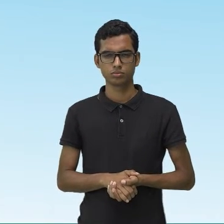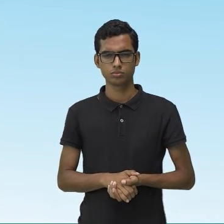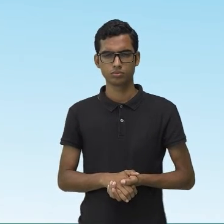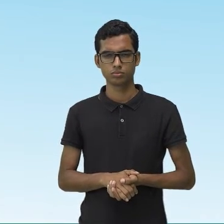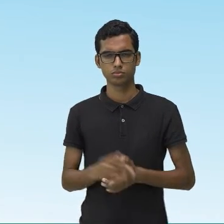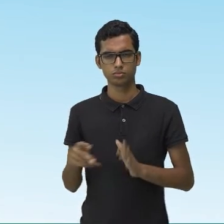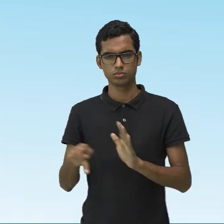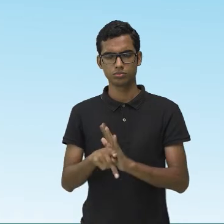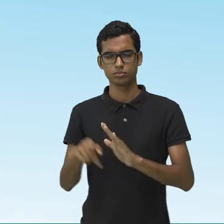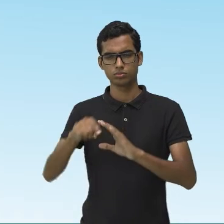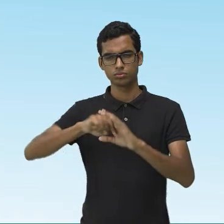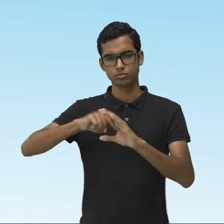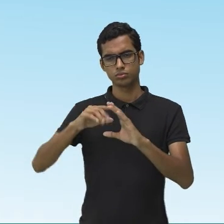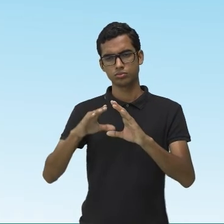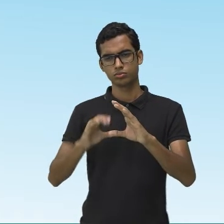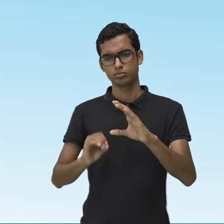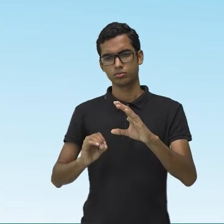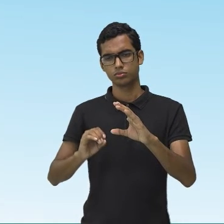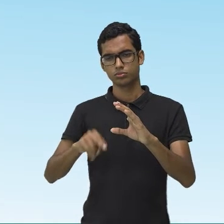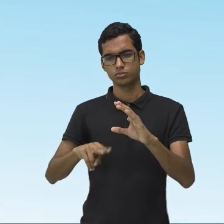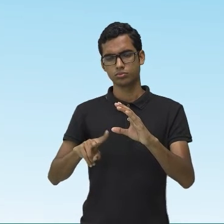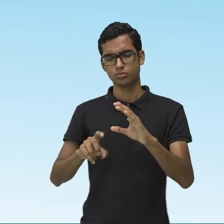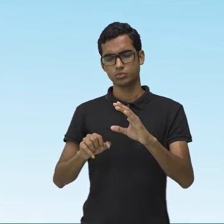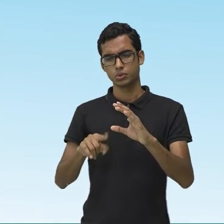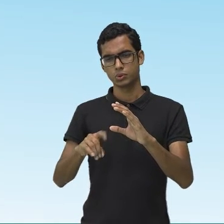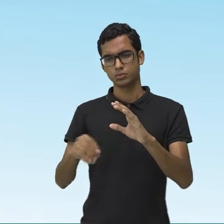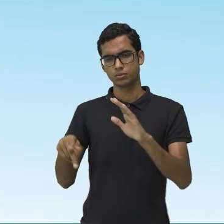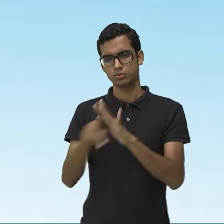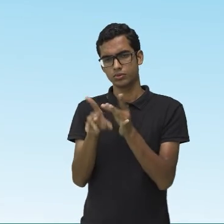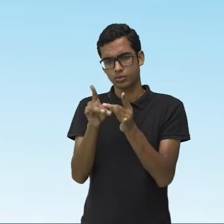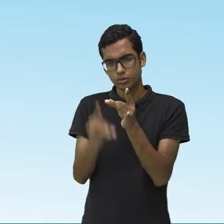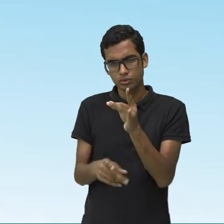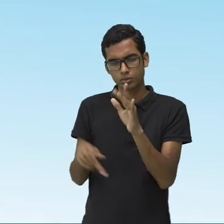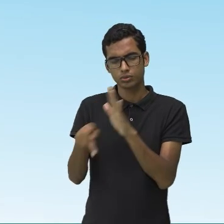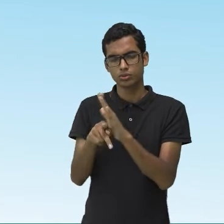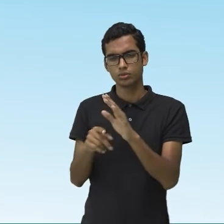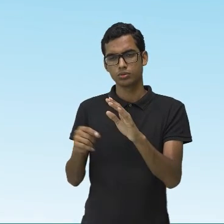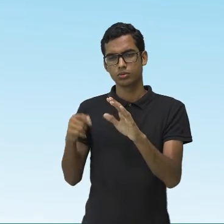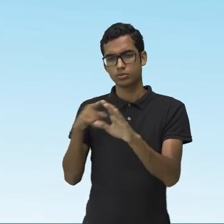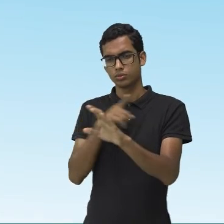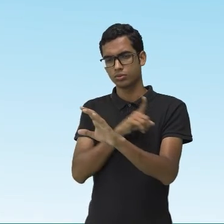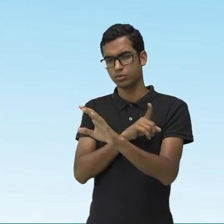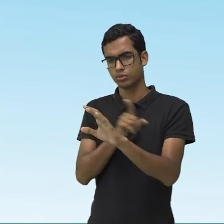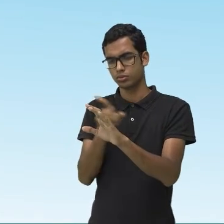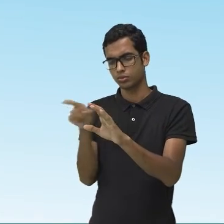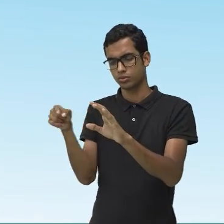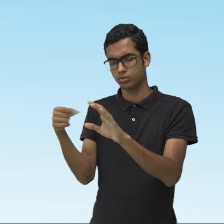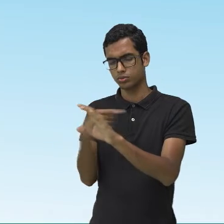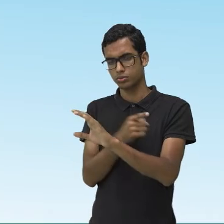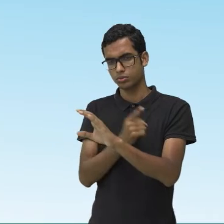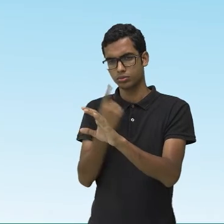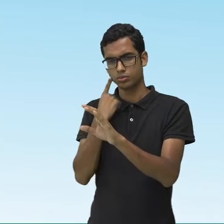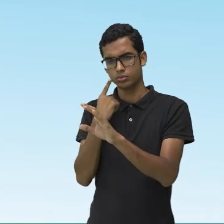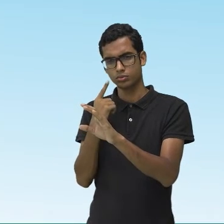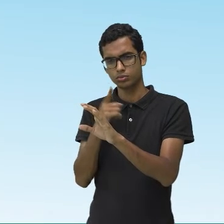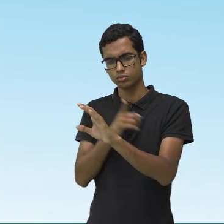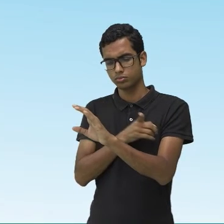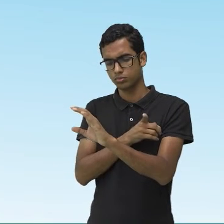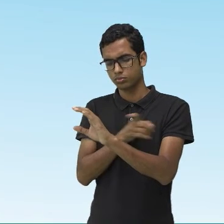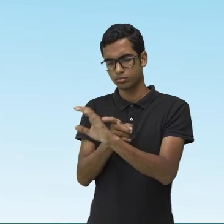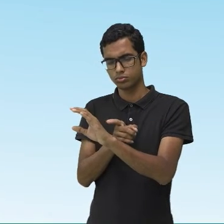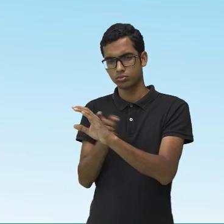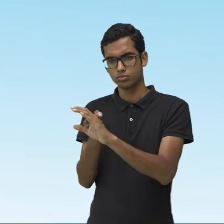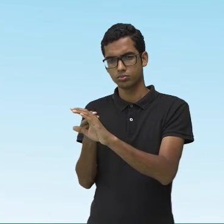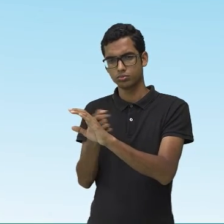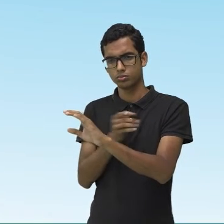espelho convexo, são os prolongamentos dos raios refletidos que vão passar pelo foco do espelho, e é por isso que a gente